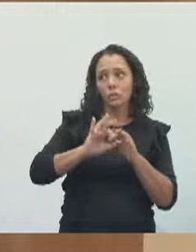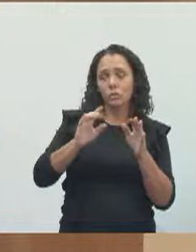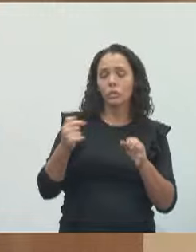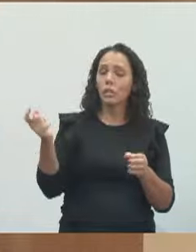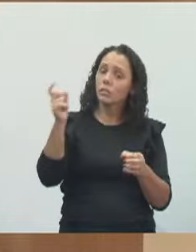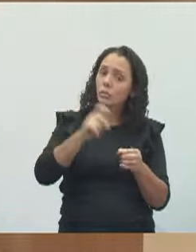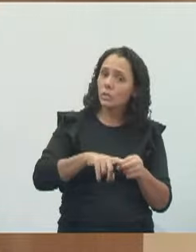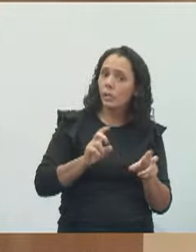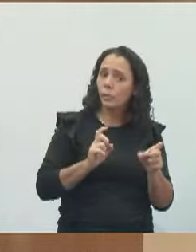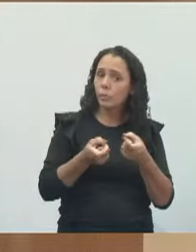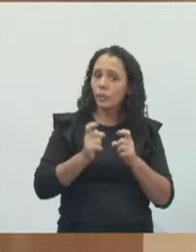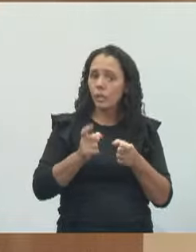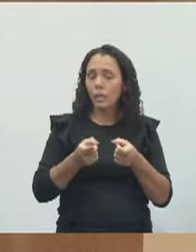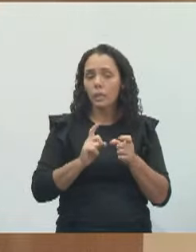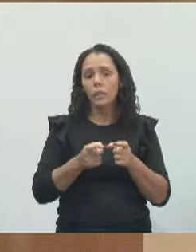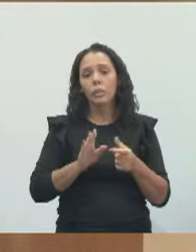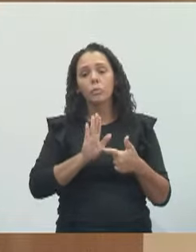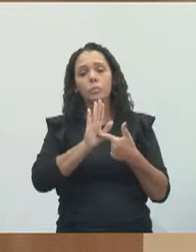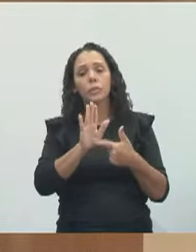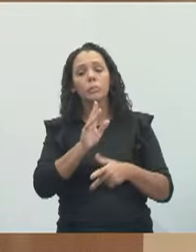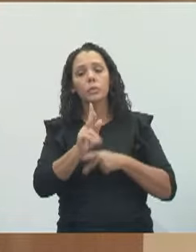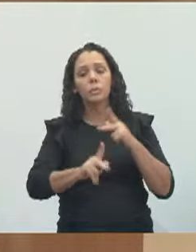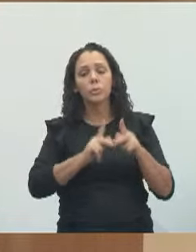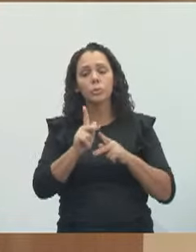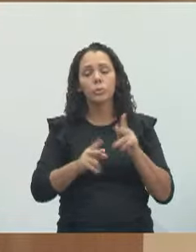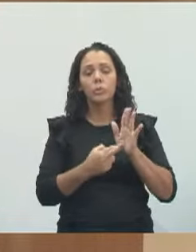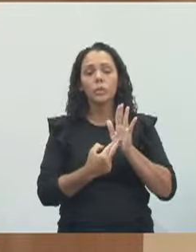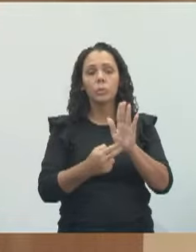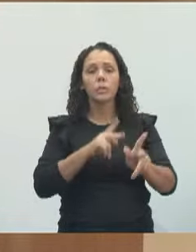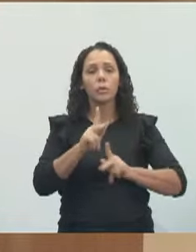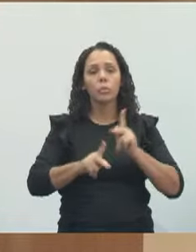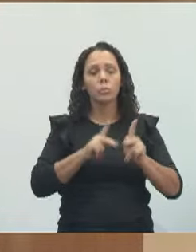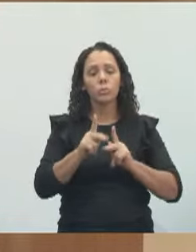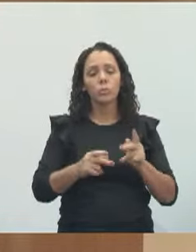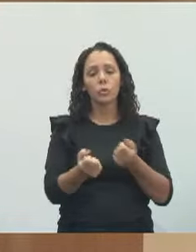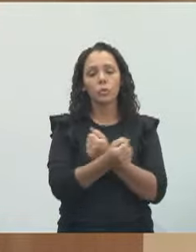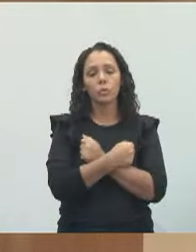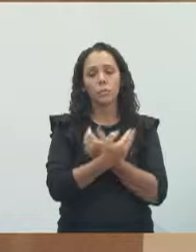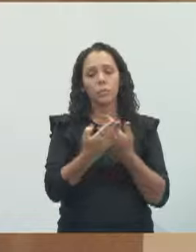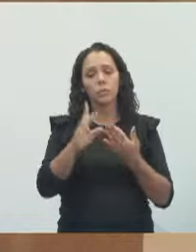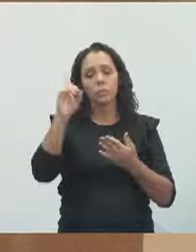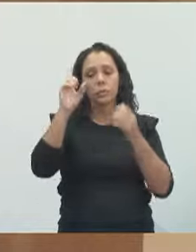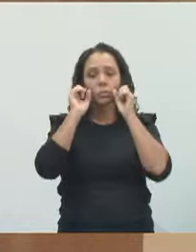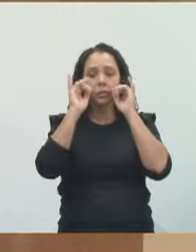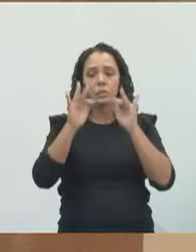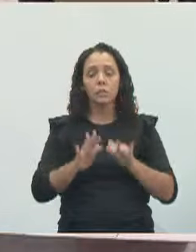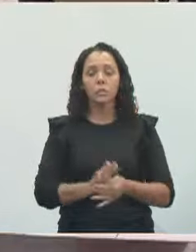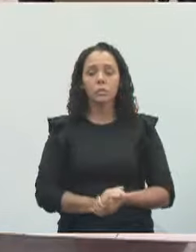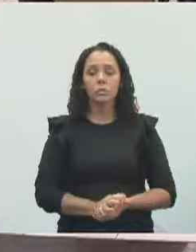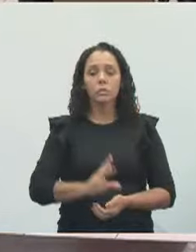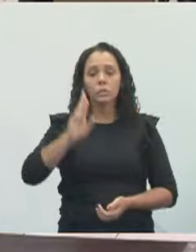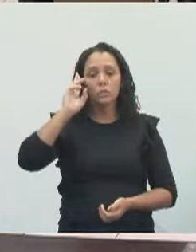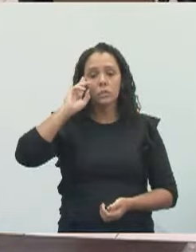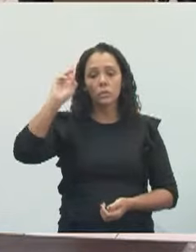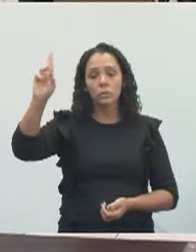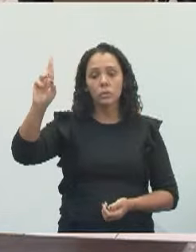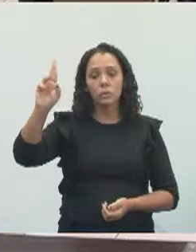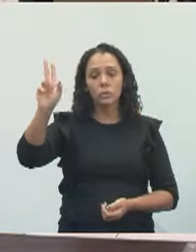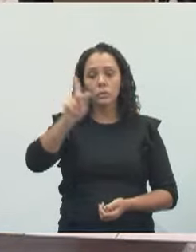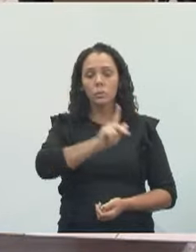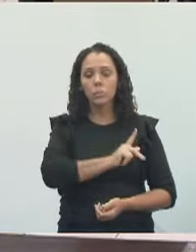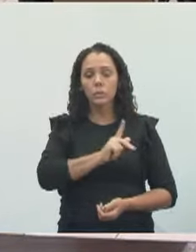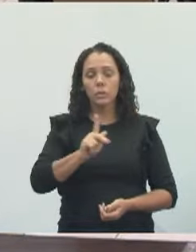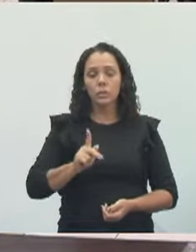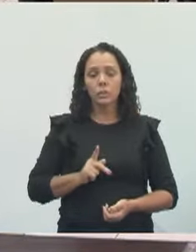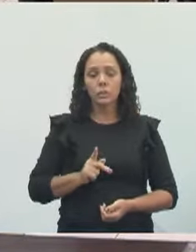estaremos novamente para falar em nome do povo e da população da nossa cidade de Jacareí. Um abraço a todos, fique com Deus. Senhor presidente, peço aqui direito de resposta, porque o